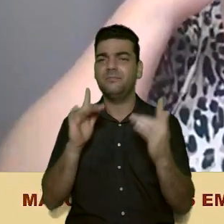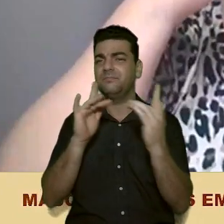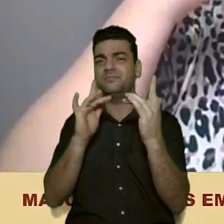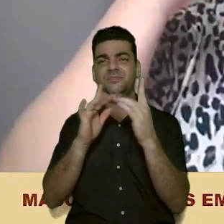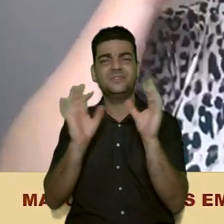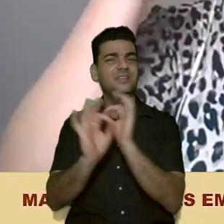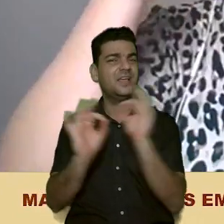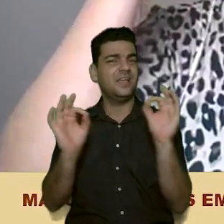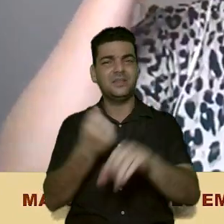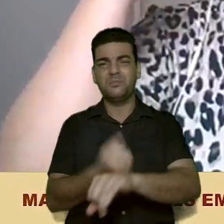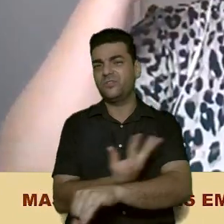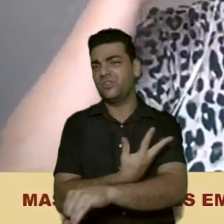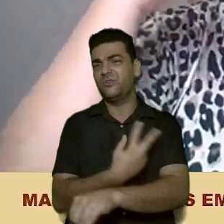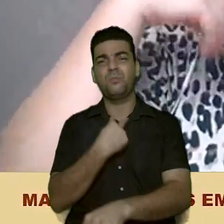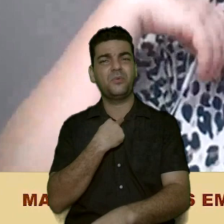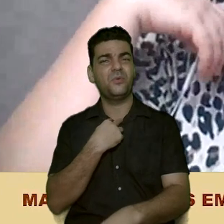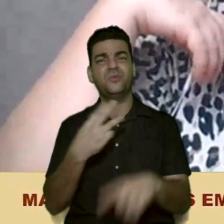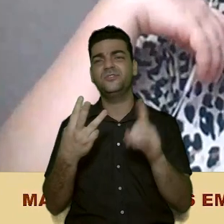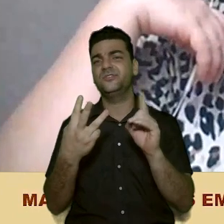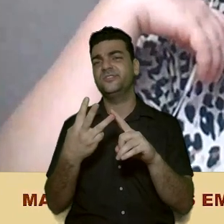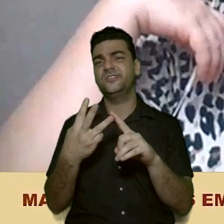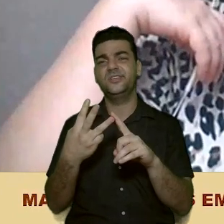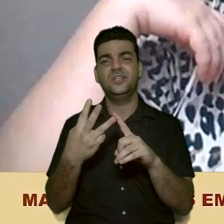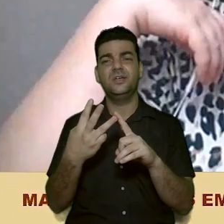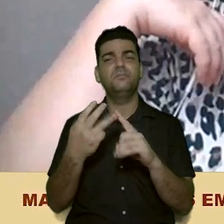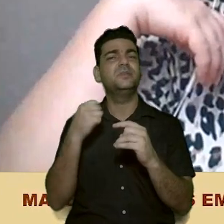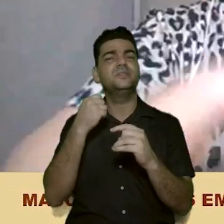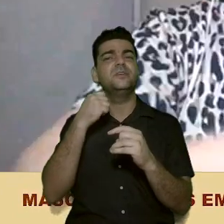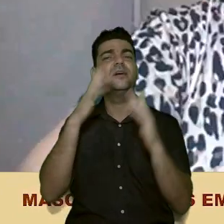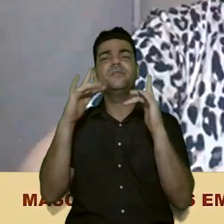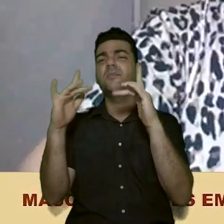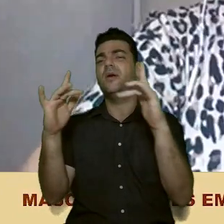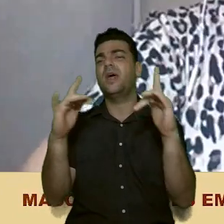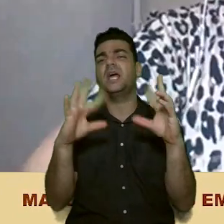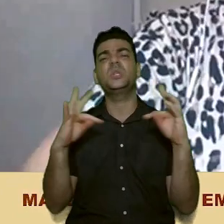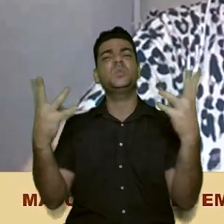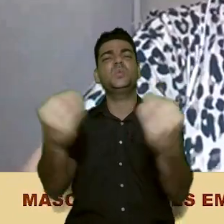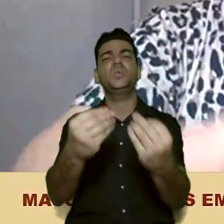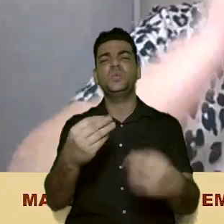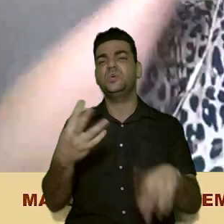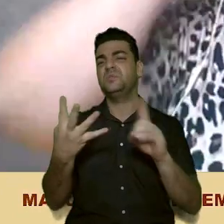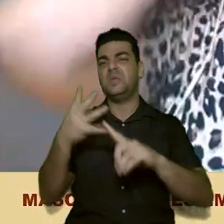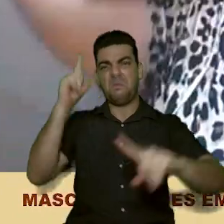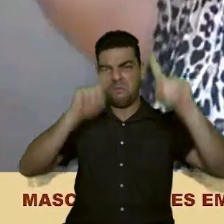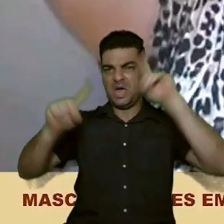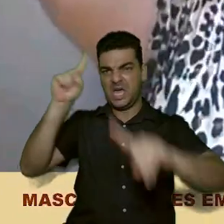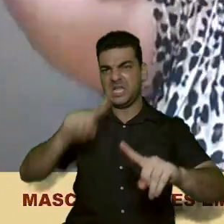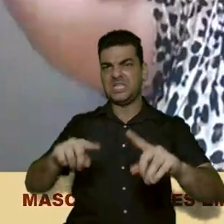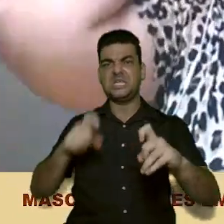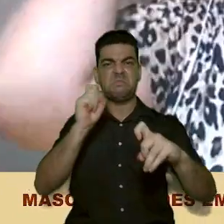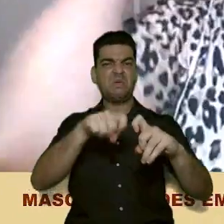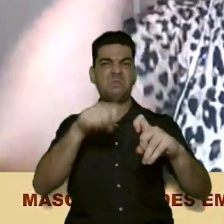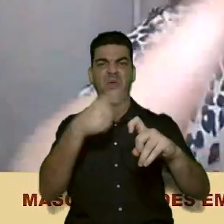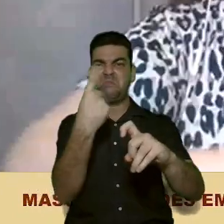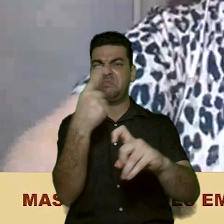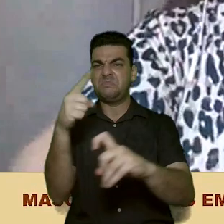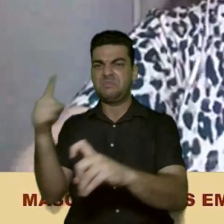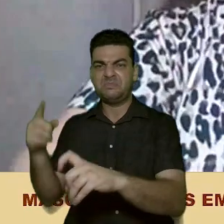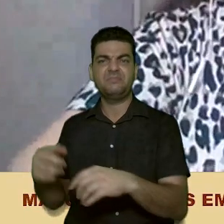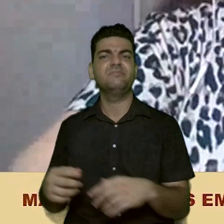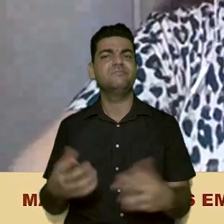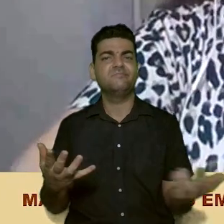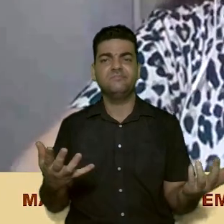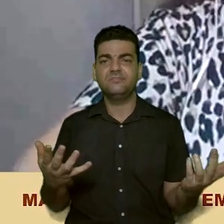suas emoções, você precisa ser viril, precisa ser pegador, precisa, né, dominar o sexo, mas ao mesmo tempo ninguém fala sobre